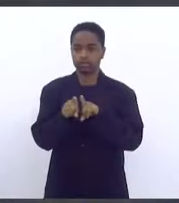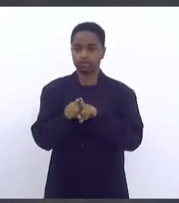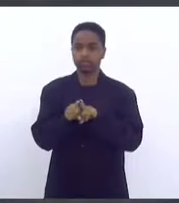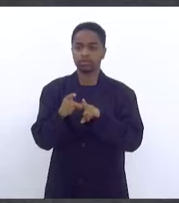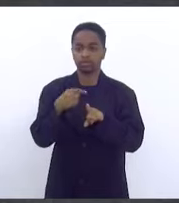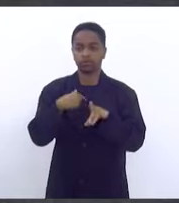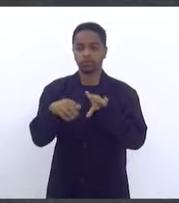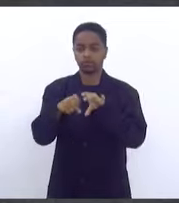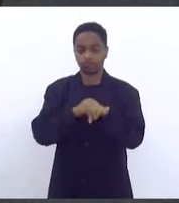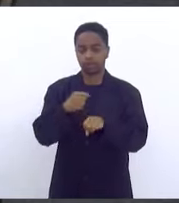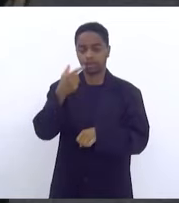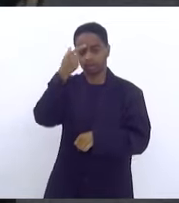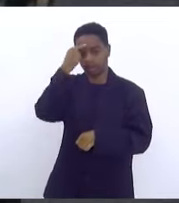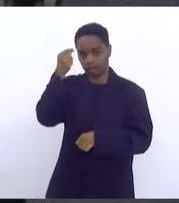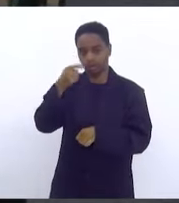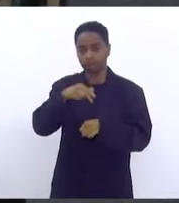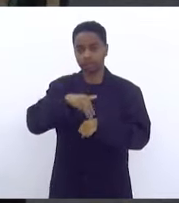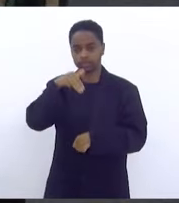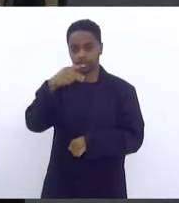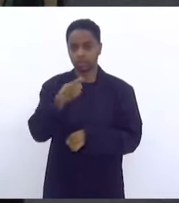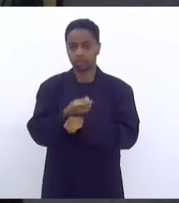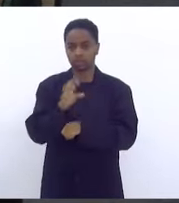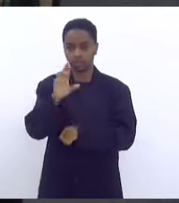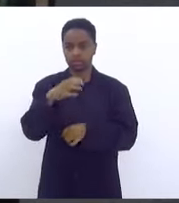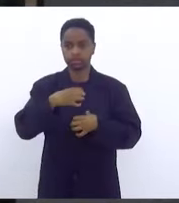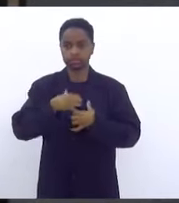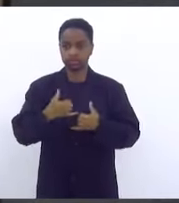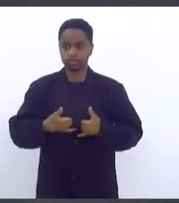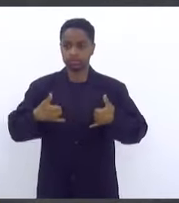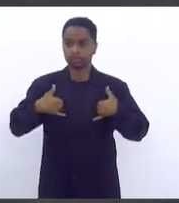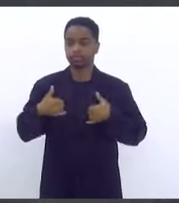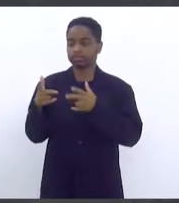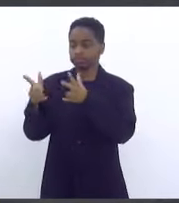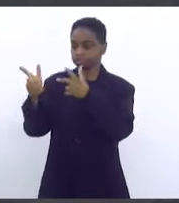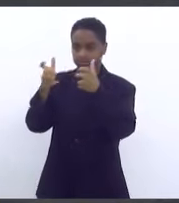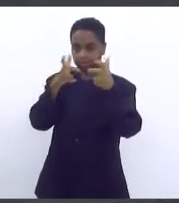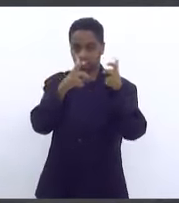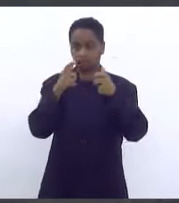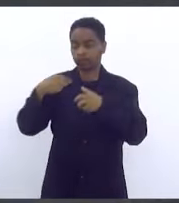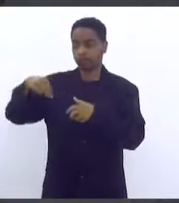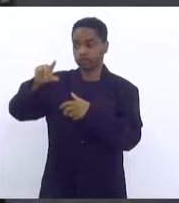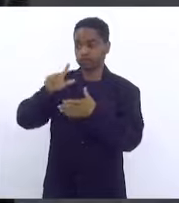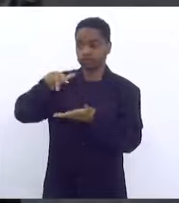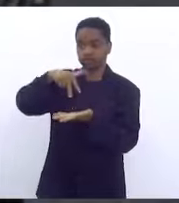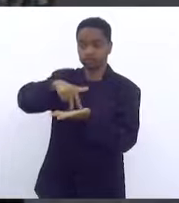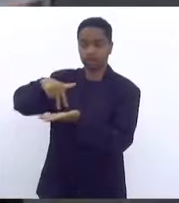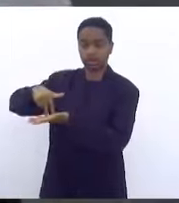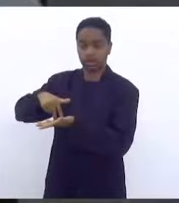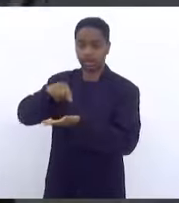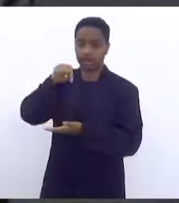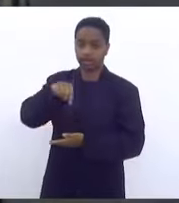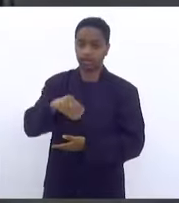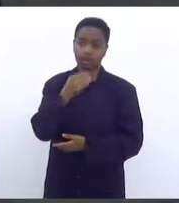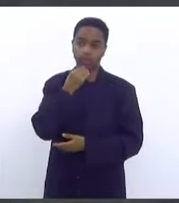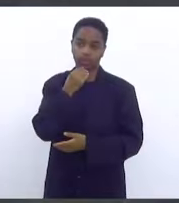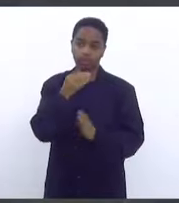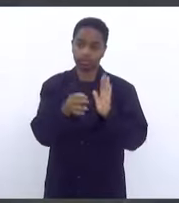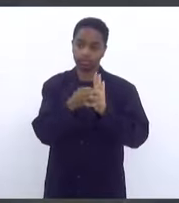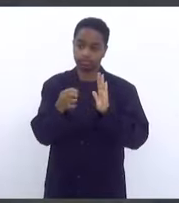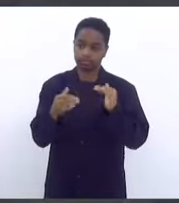a graduação, mestrado, doutorado. Tenho muito orgulho de me ver representada em todas e todos vocês. Obviamente,